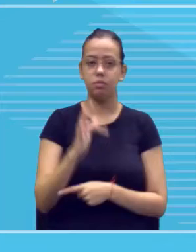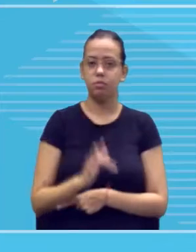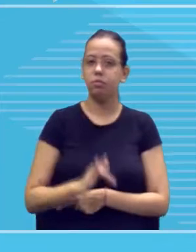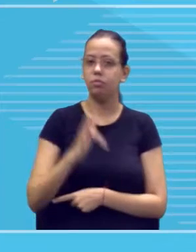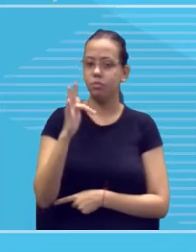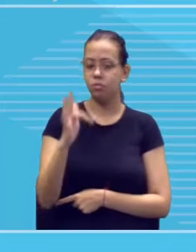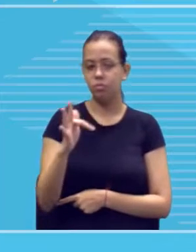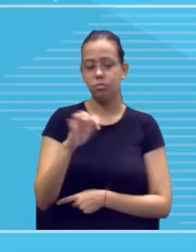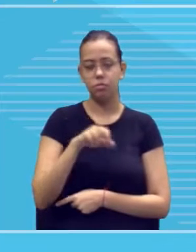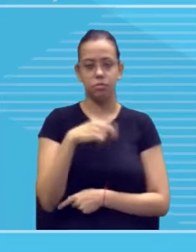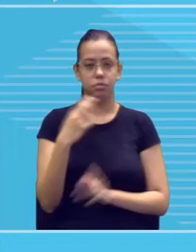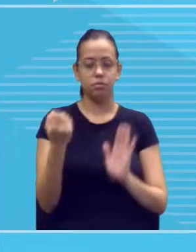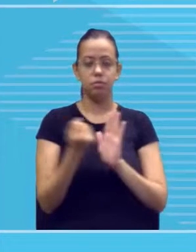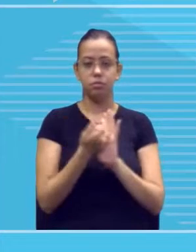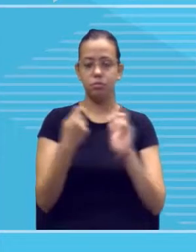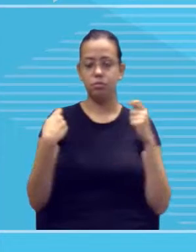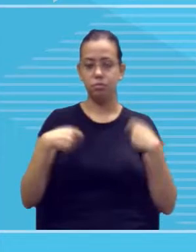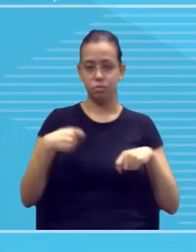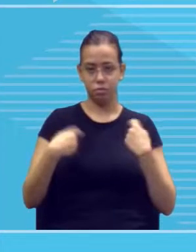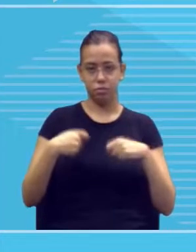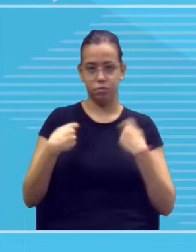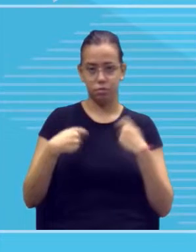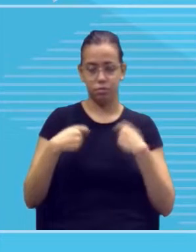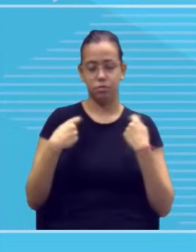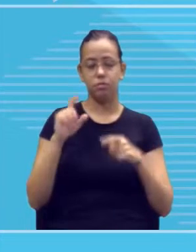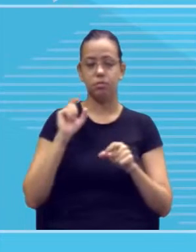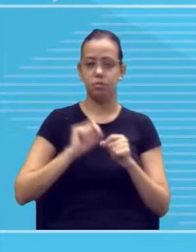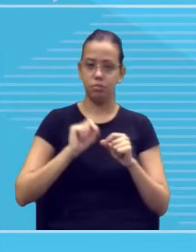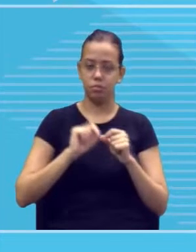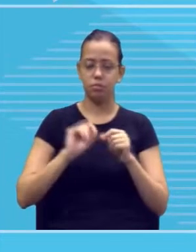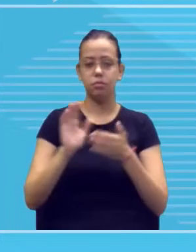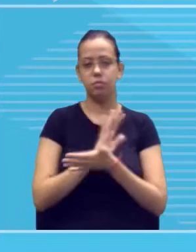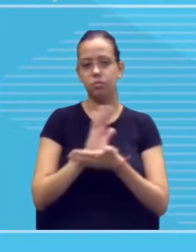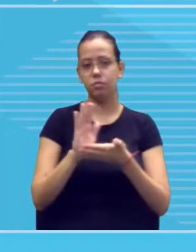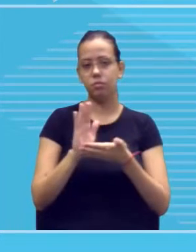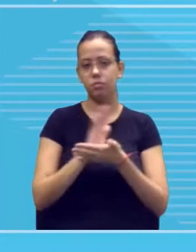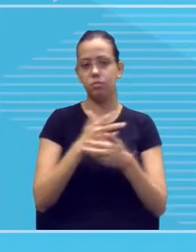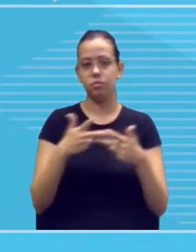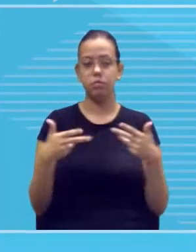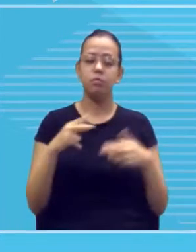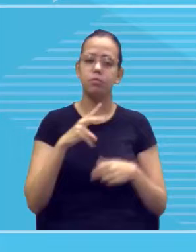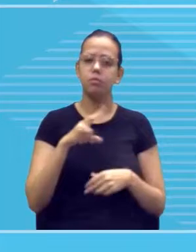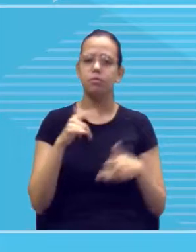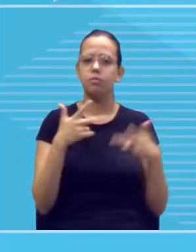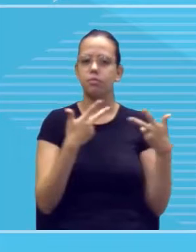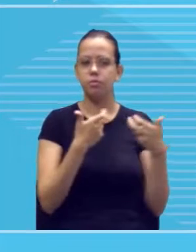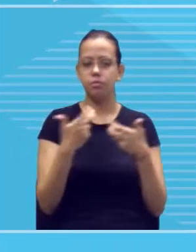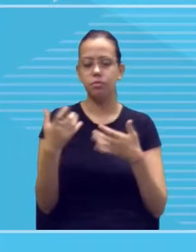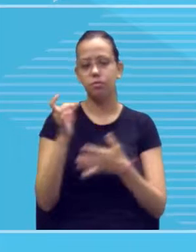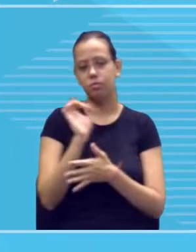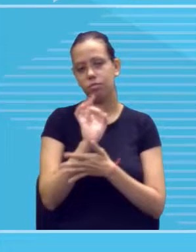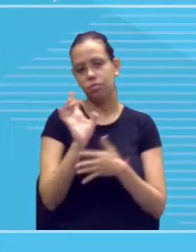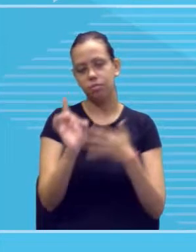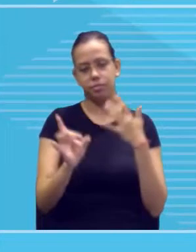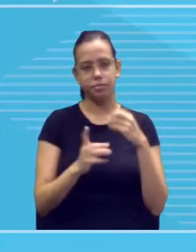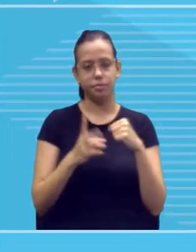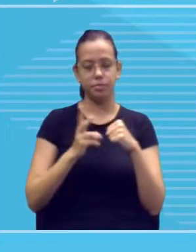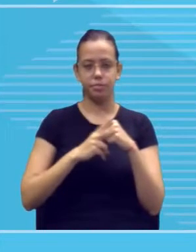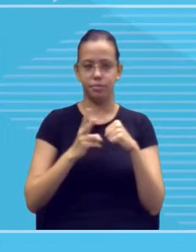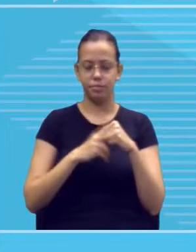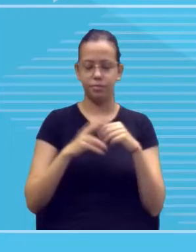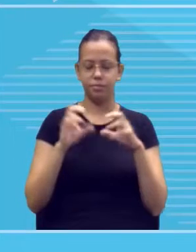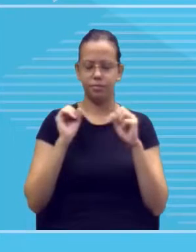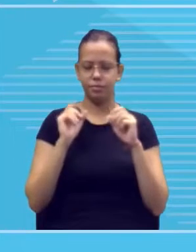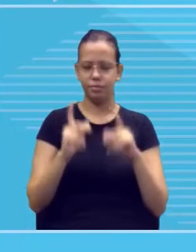outros vão marcar uma necessidade de fazer alguma coisa você vai perceber isso em cada um dos verbos modais tá bom